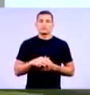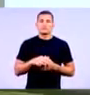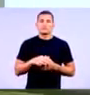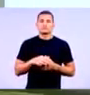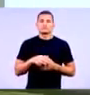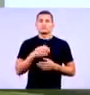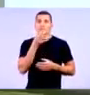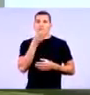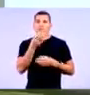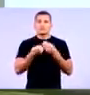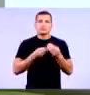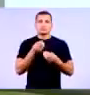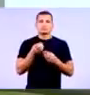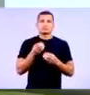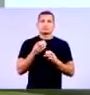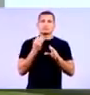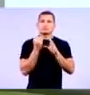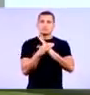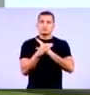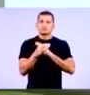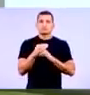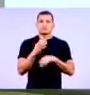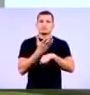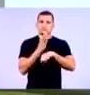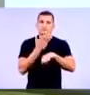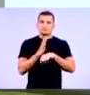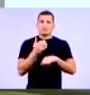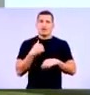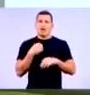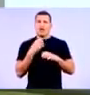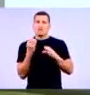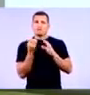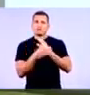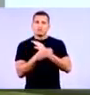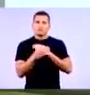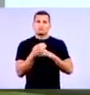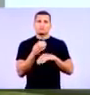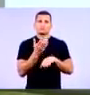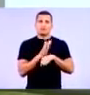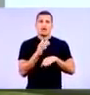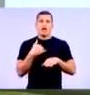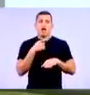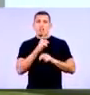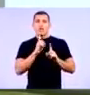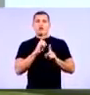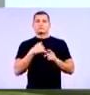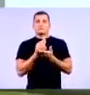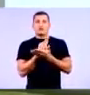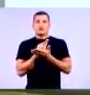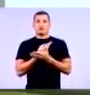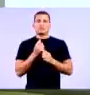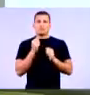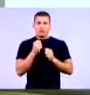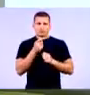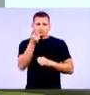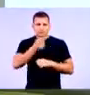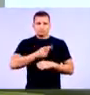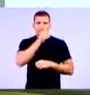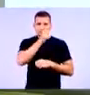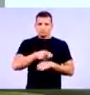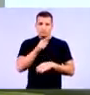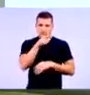tarefa. Professora, eu enviei a tarefa, não era aquela tarefa que era para enviar, eu quero enviar outra. Posso excluir aquele arquivo e mandar